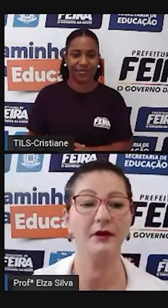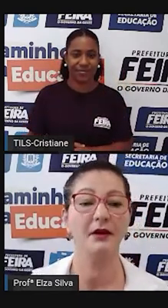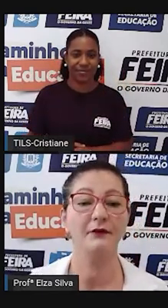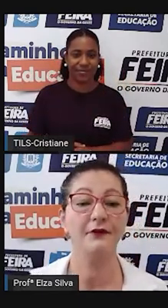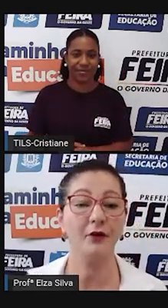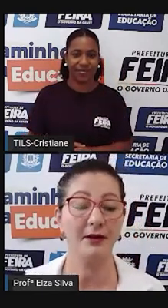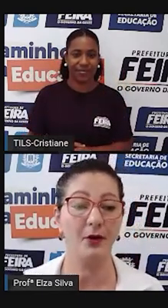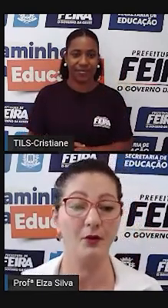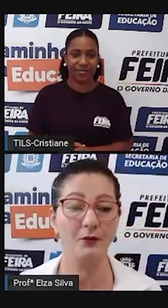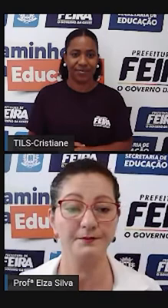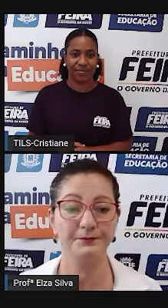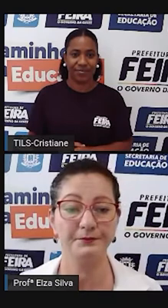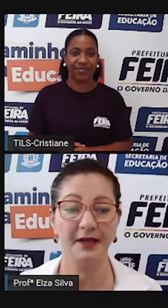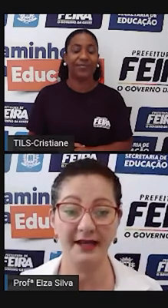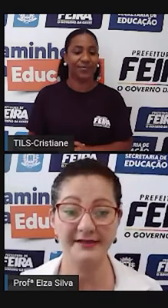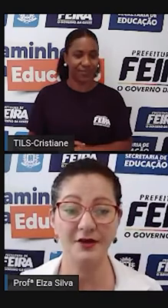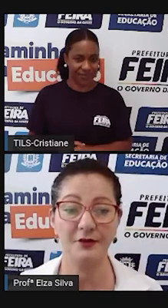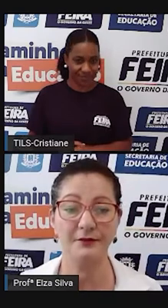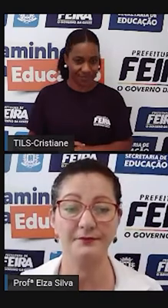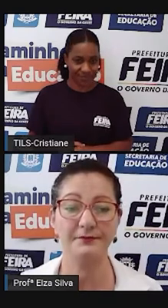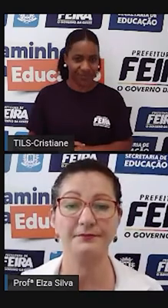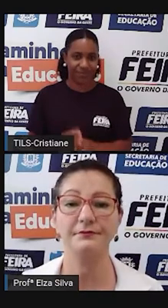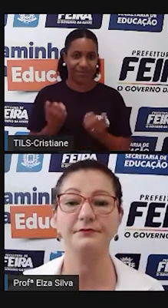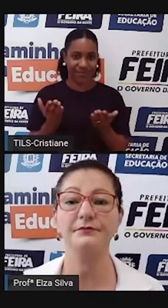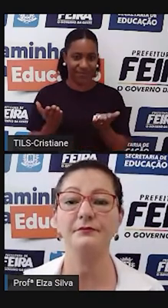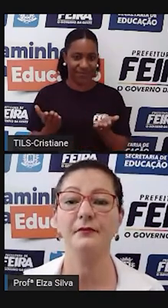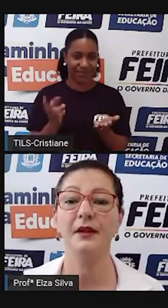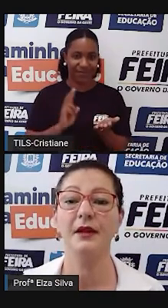V-O-L-L-E-Y-B-A-L-L. Volleyball. Let's go.